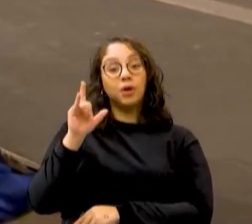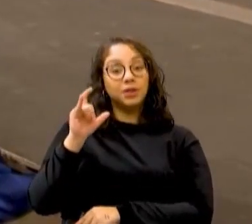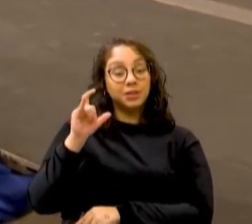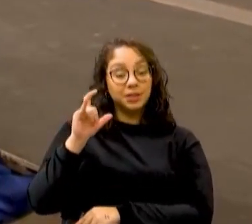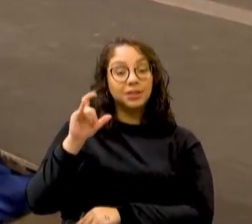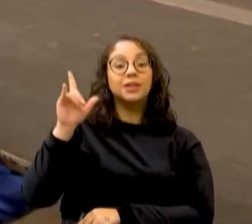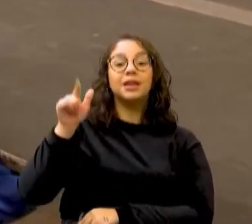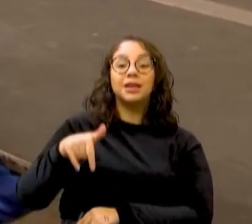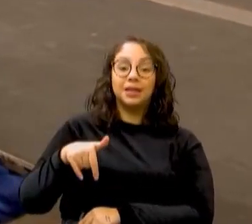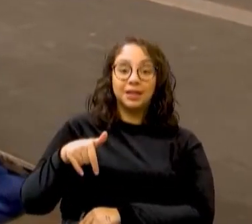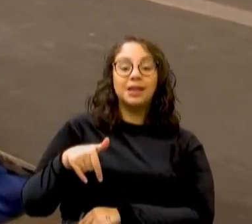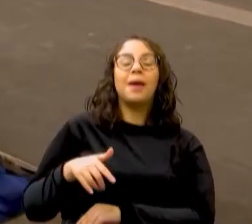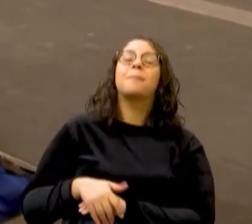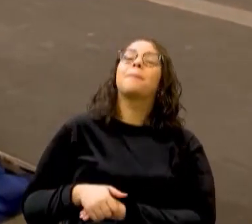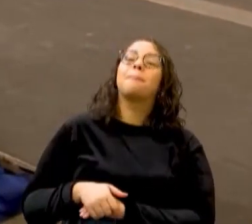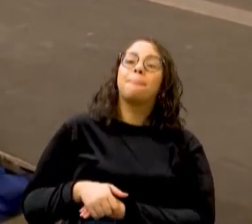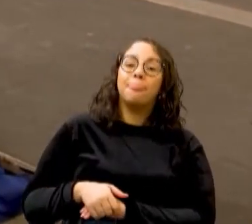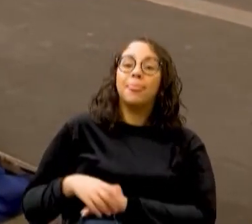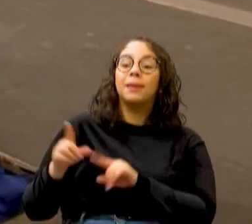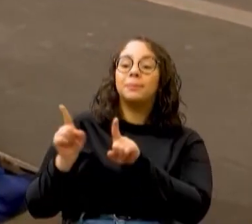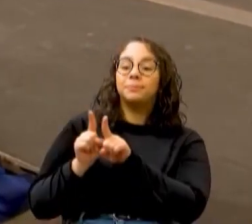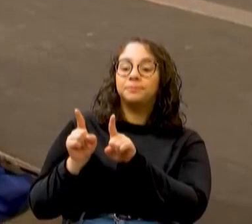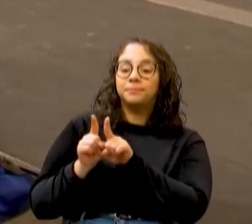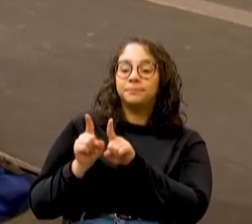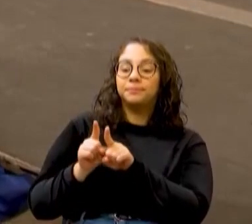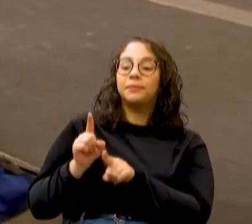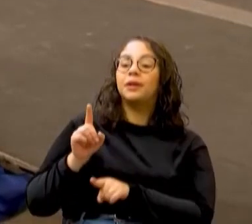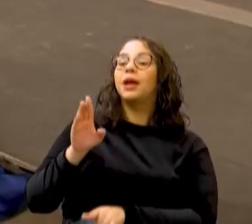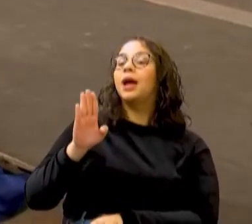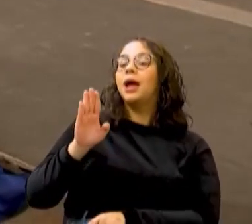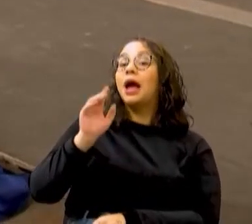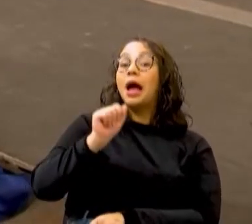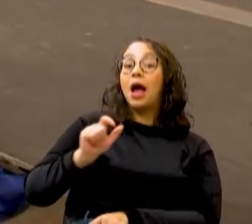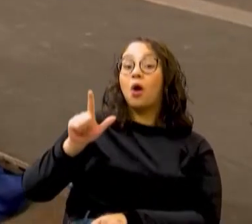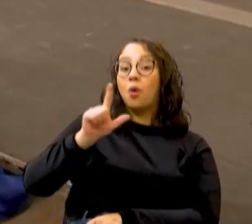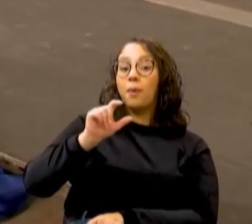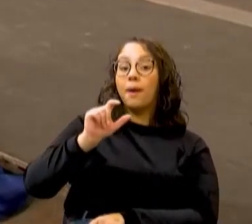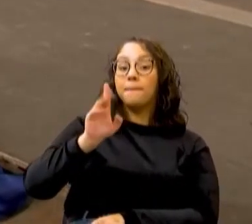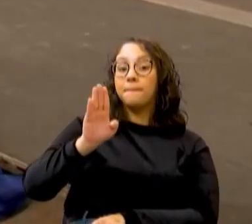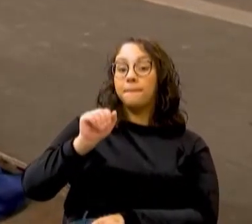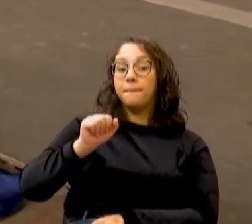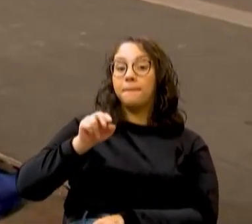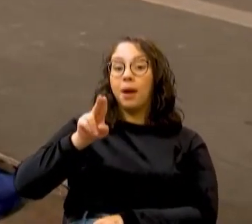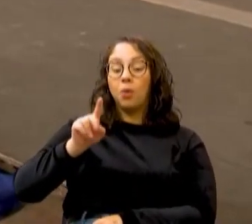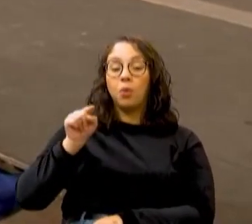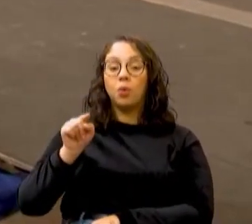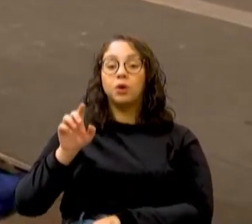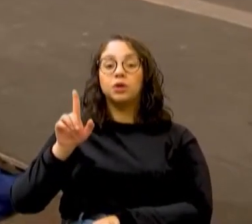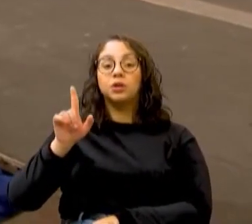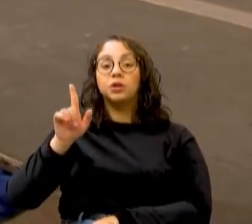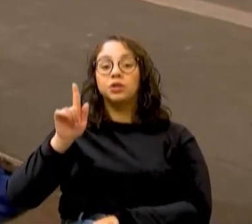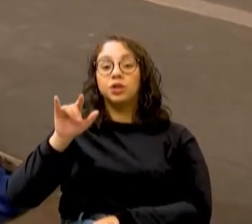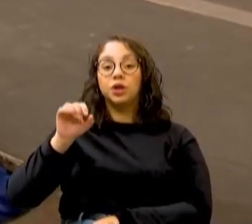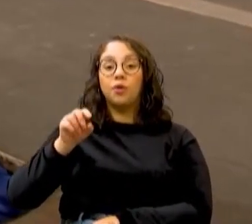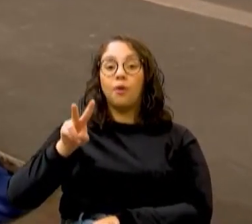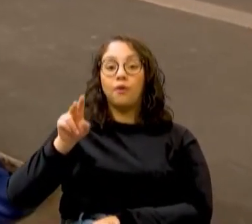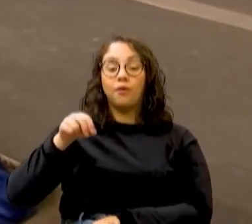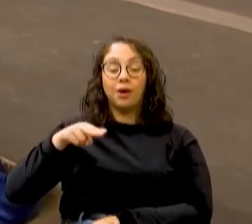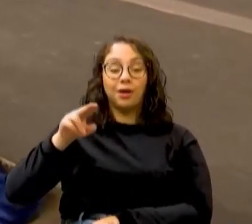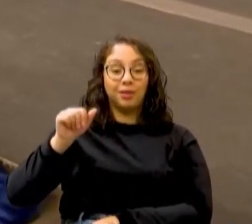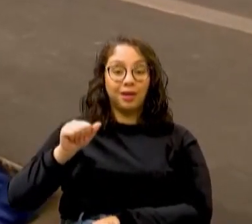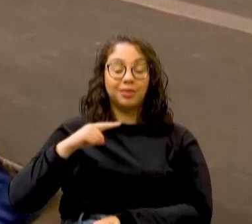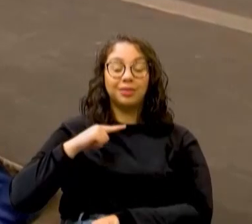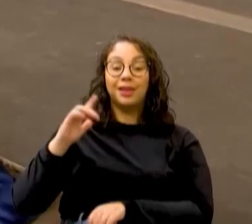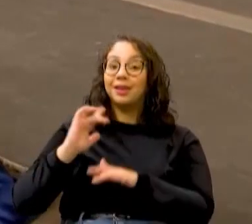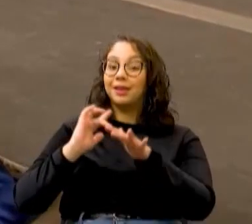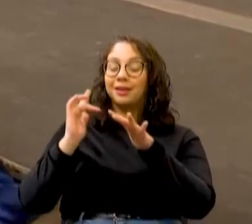que é tour da Baronesa e também baú Giovana é através desse dessas redes